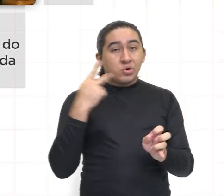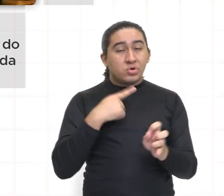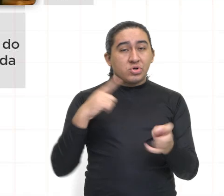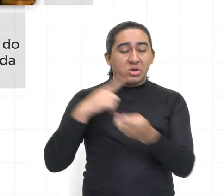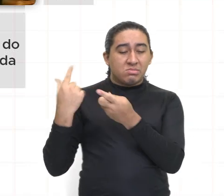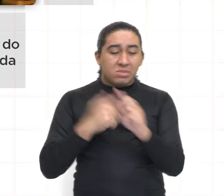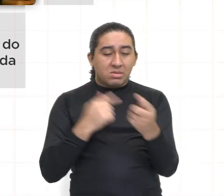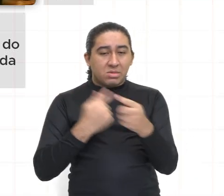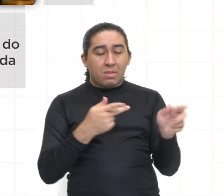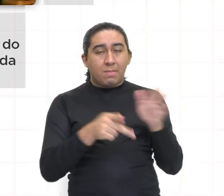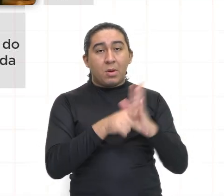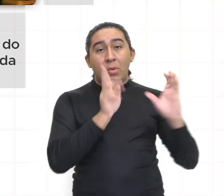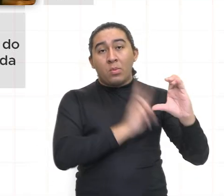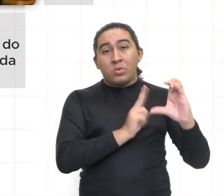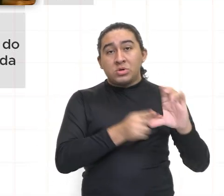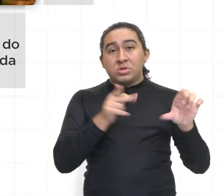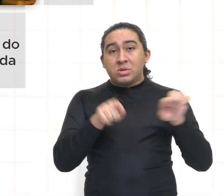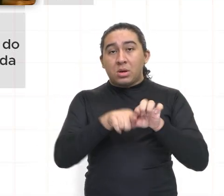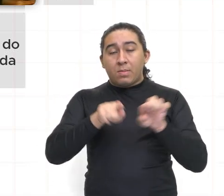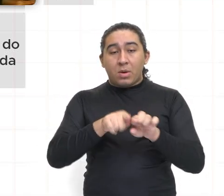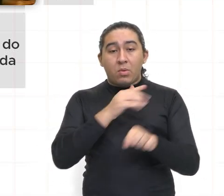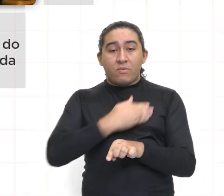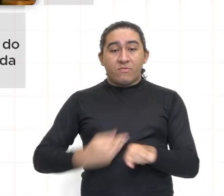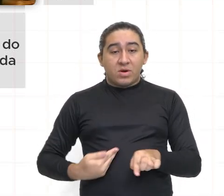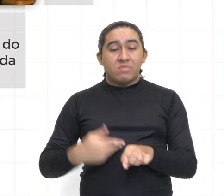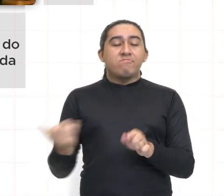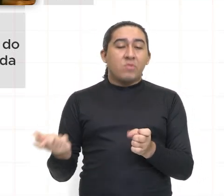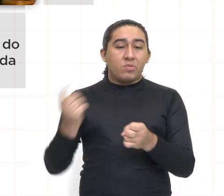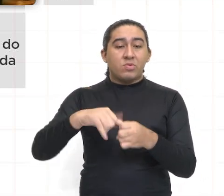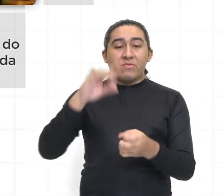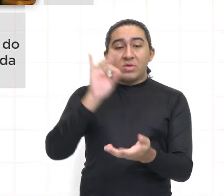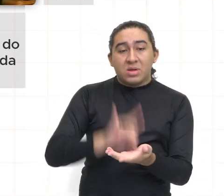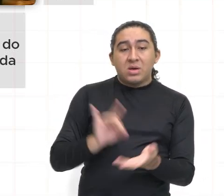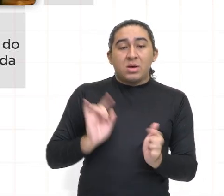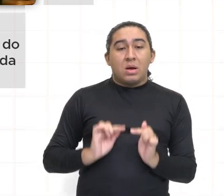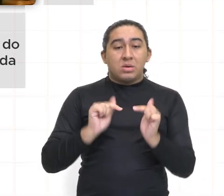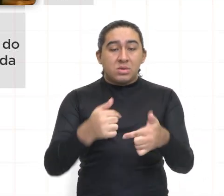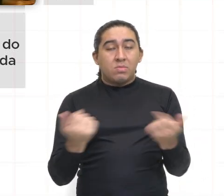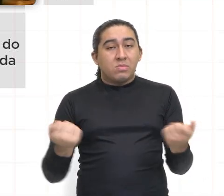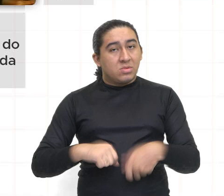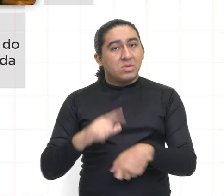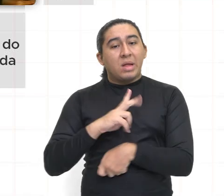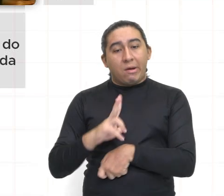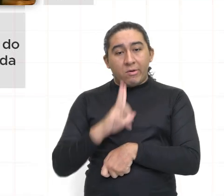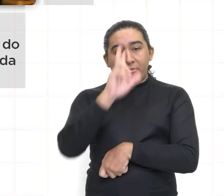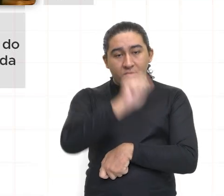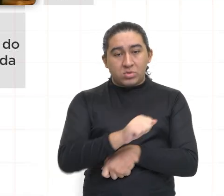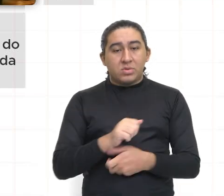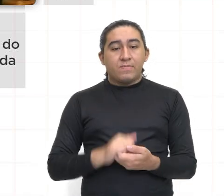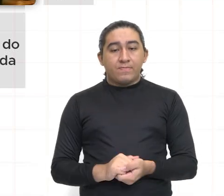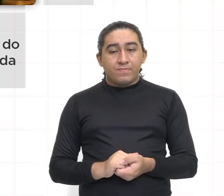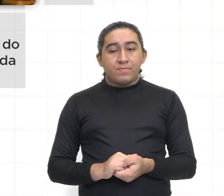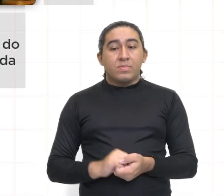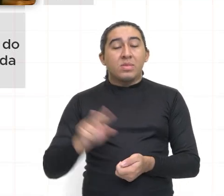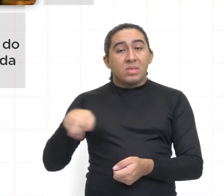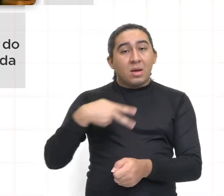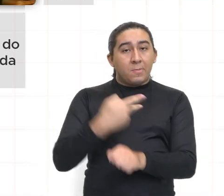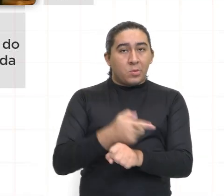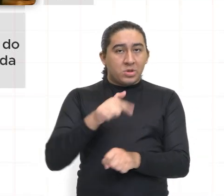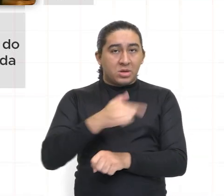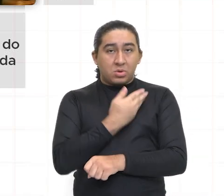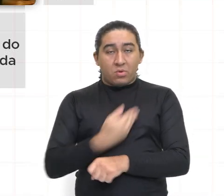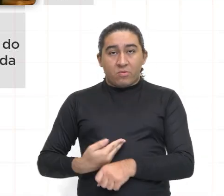aos adversários do Partido Comunista e do governo em si, ela voltou a ser praticada com mais força a partir do governo